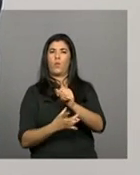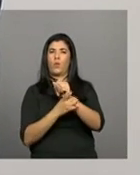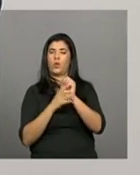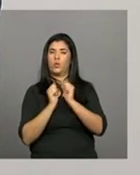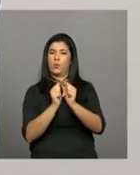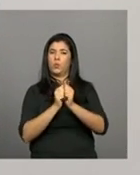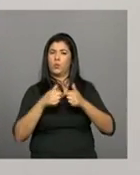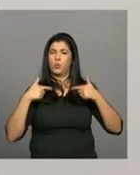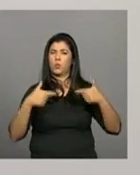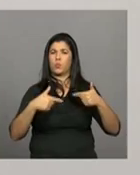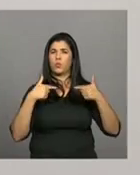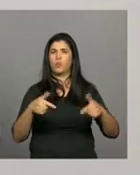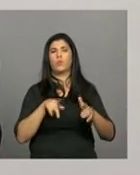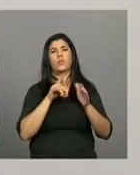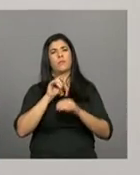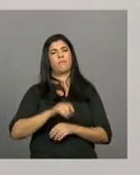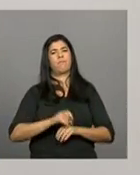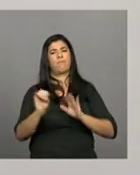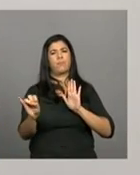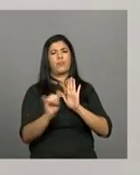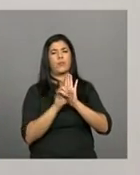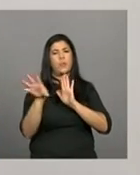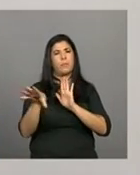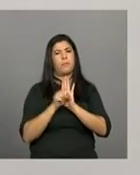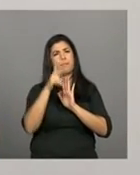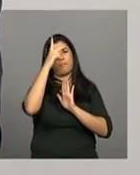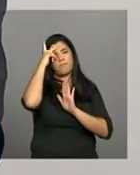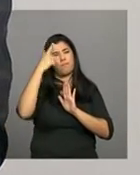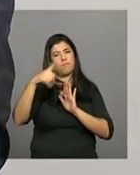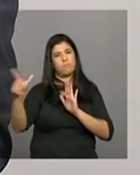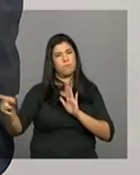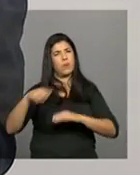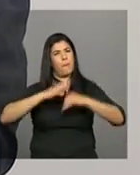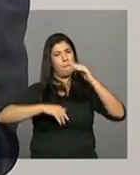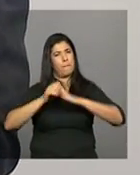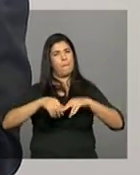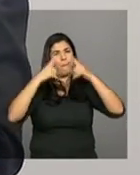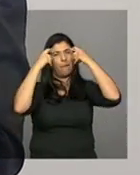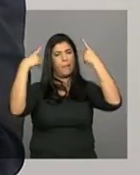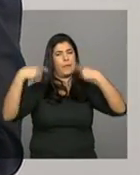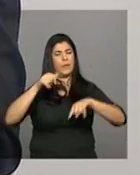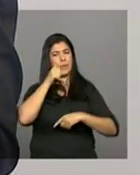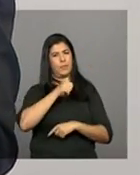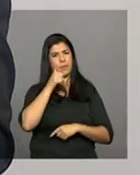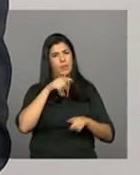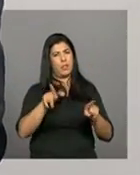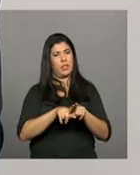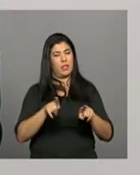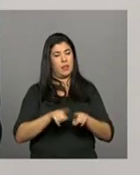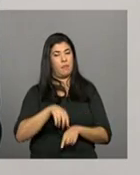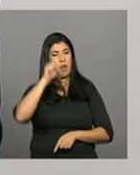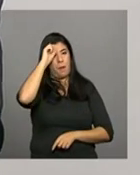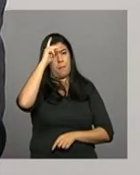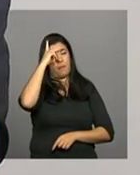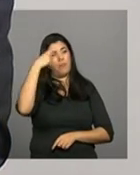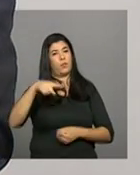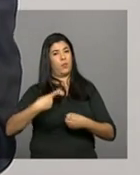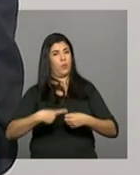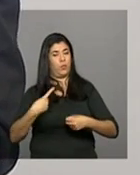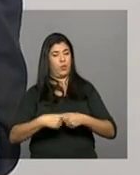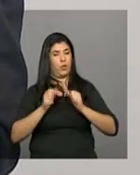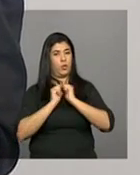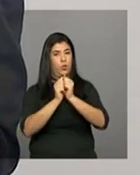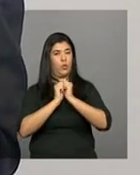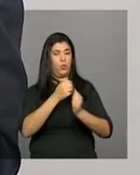sim vencer esta batalha. A Prefeitura de Campo Grande dá as mãos ao Governo Federal para